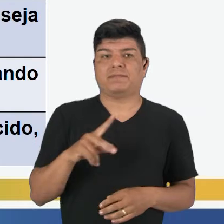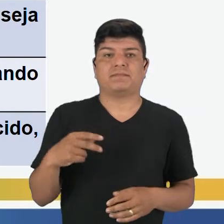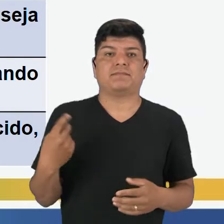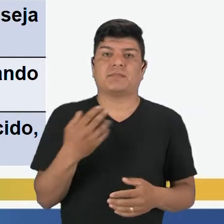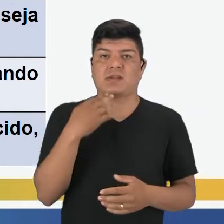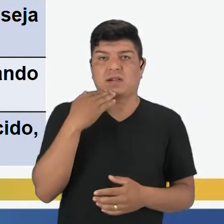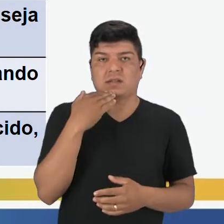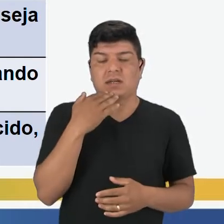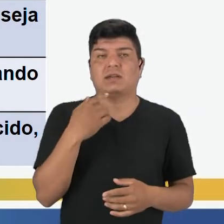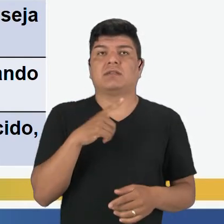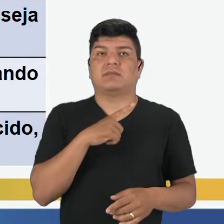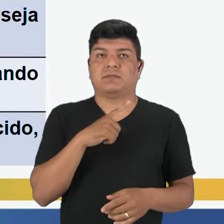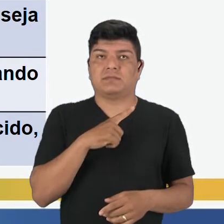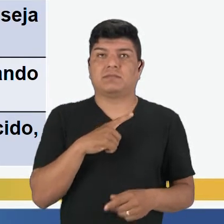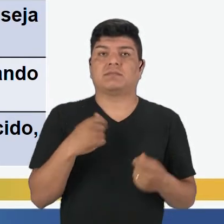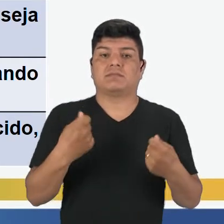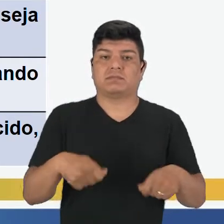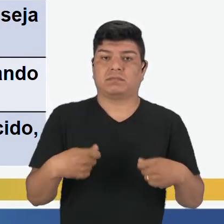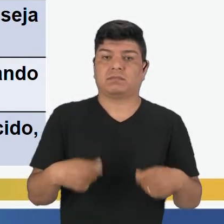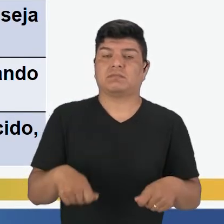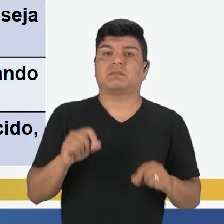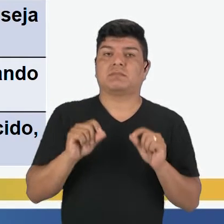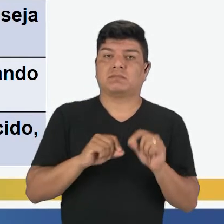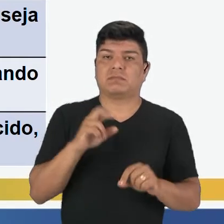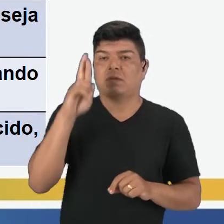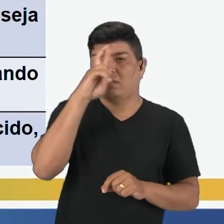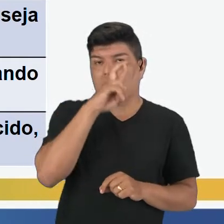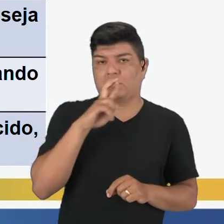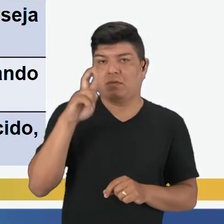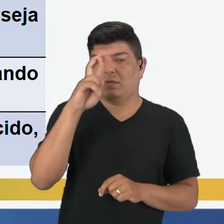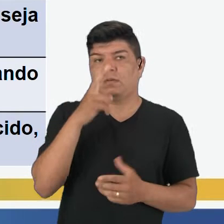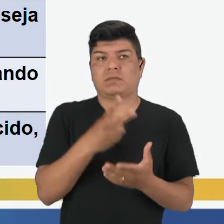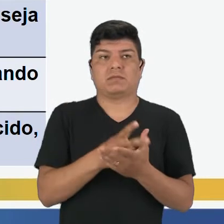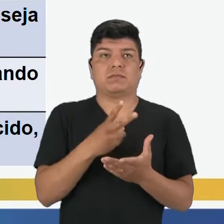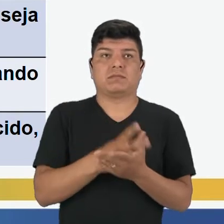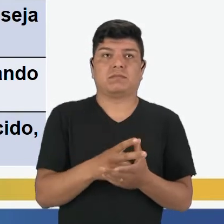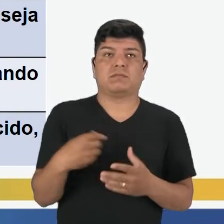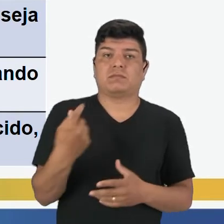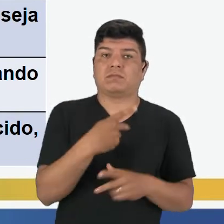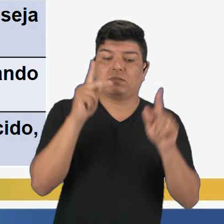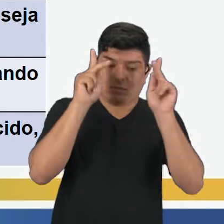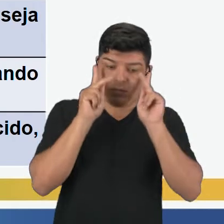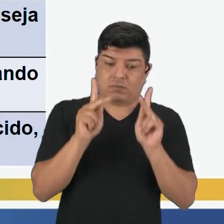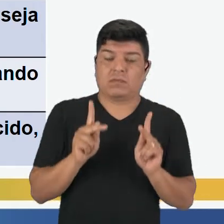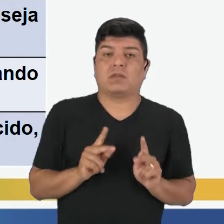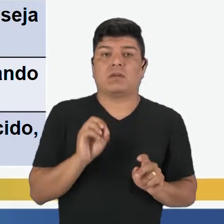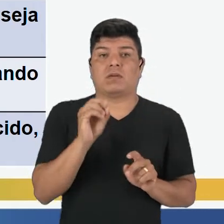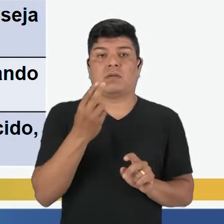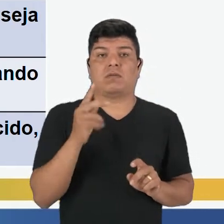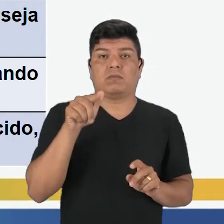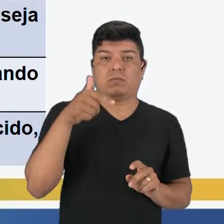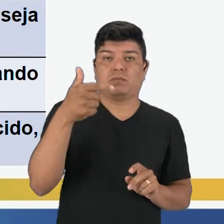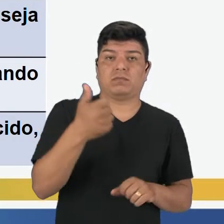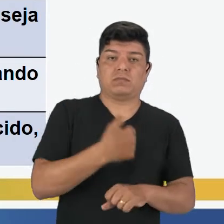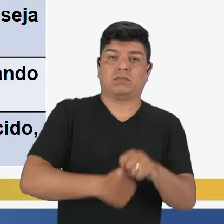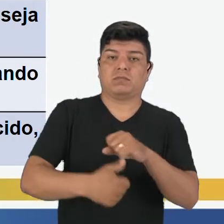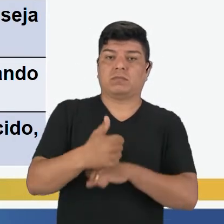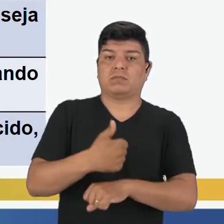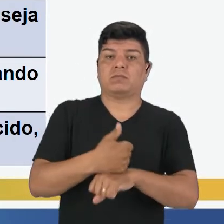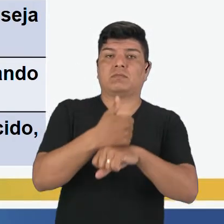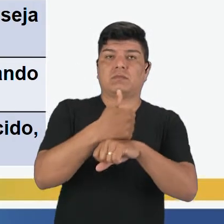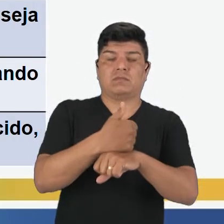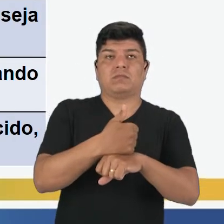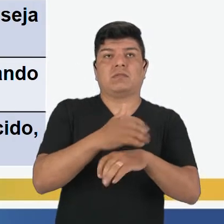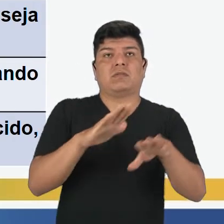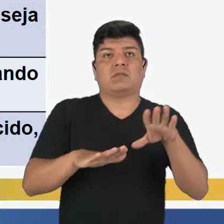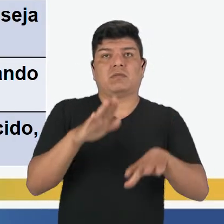nossos defeitos, então nós temos que estar constantemente verificando se a nossa postura ou se a postura de um líder religioso,